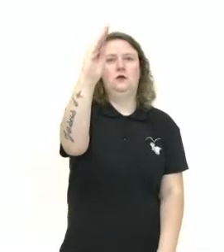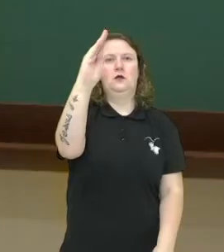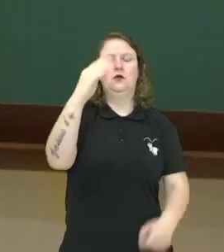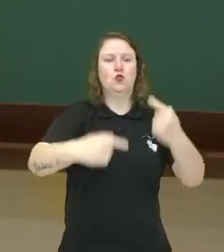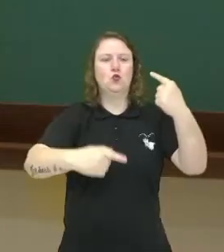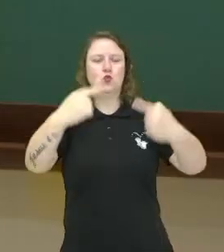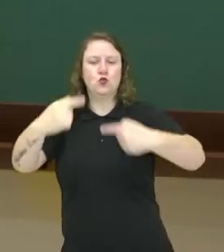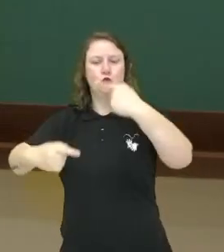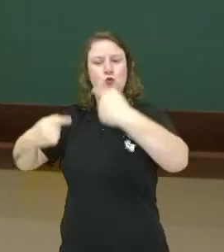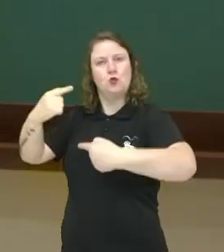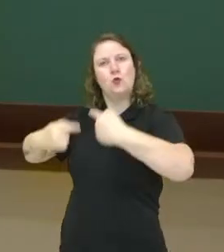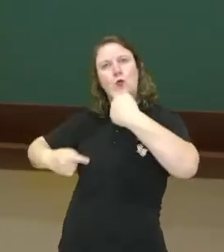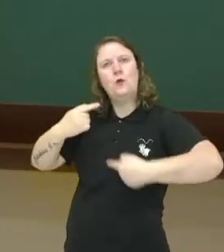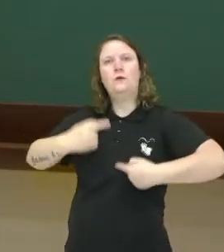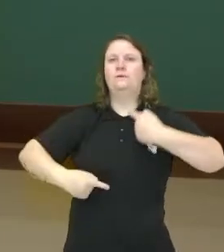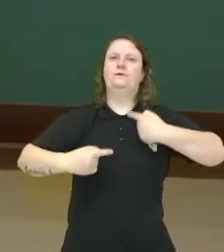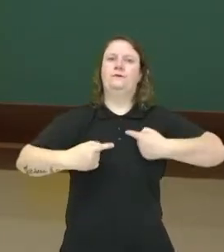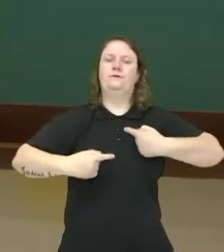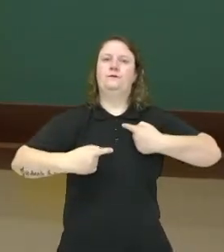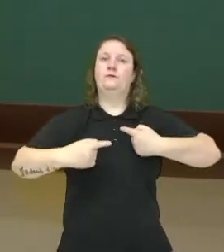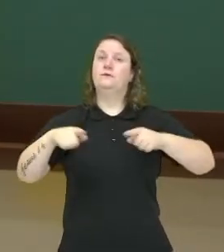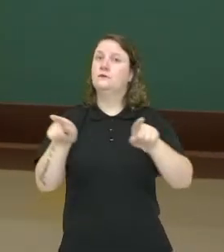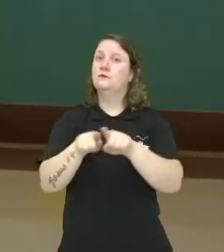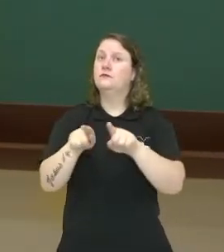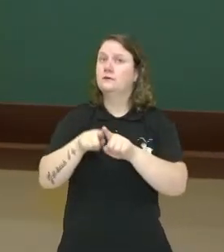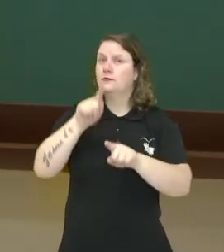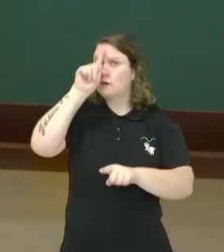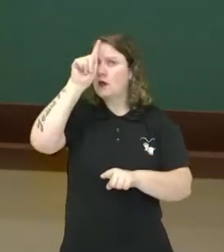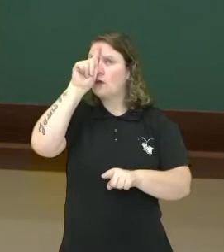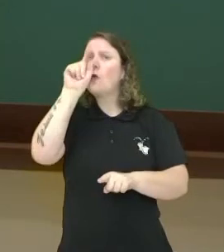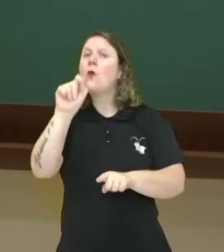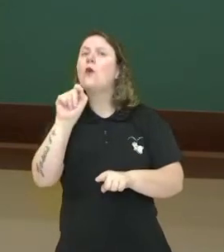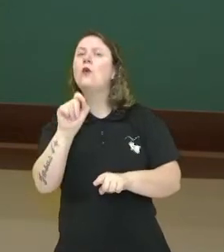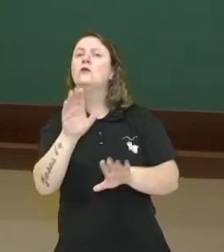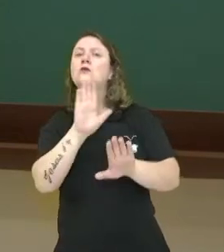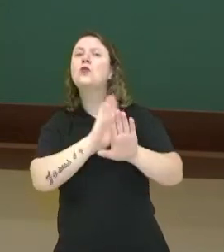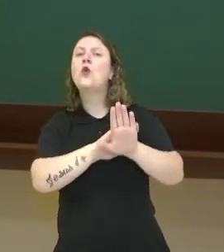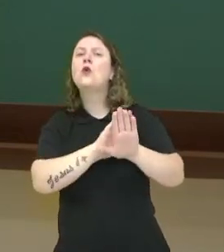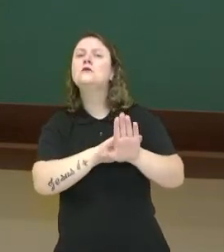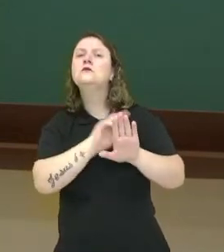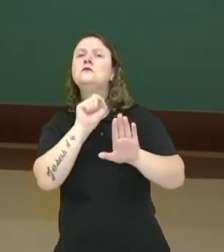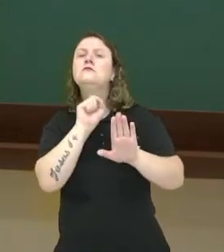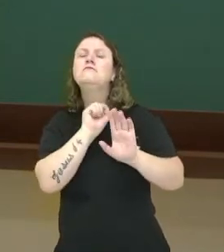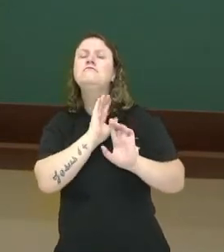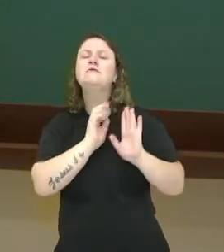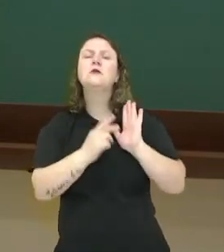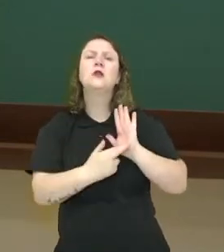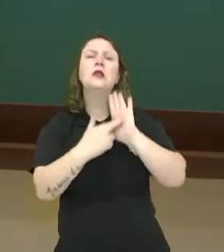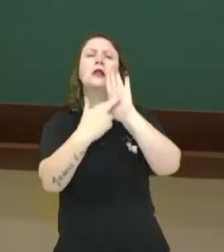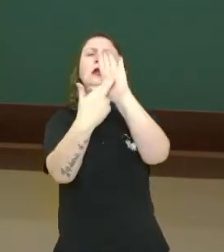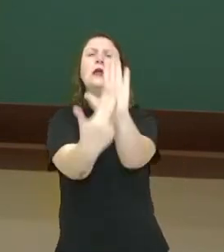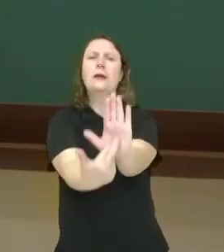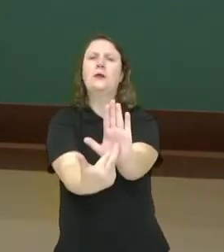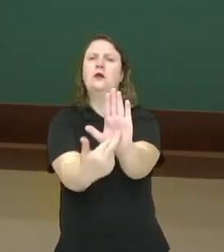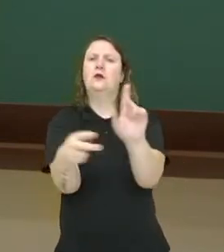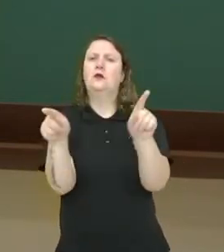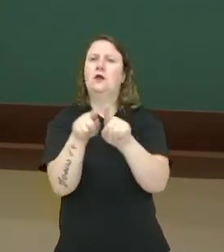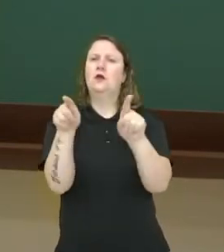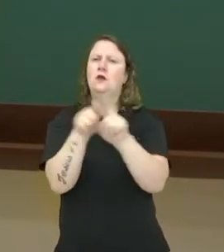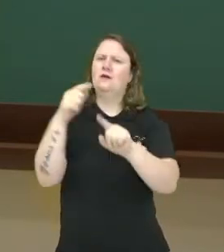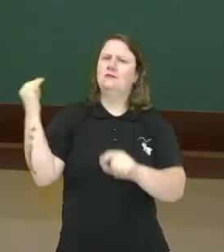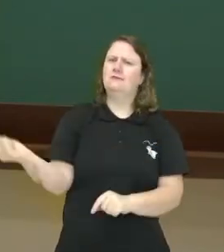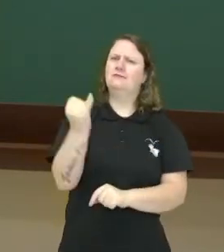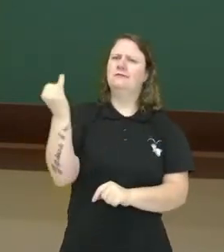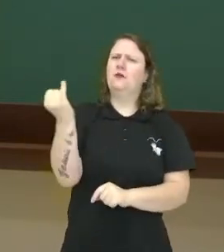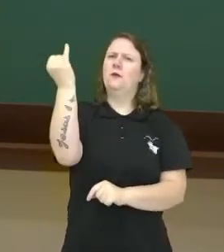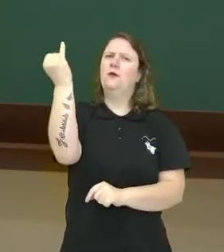discussões políticas. Então é bem aquela ideia que nós falamos de representatividade, da